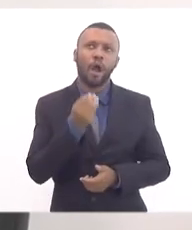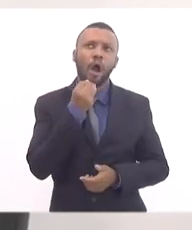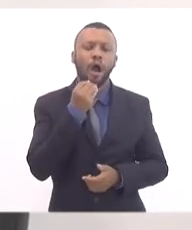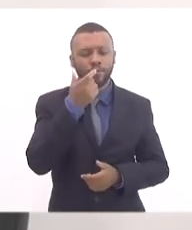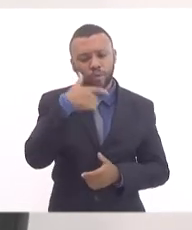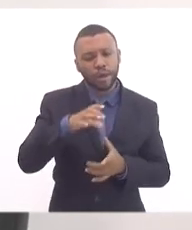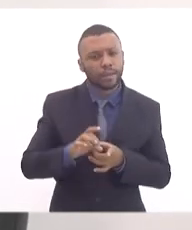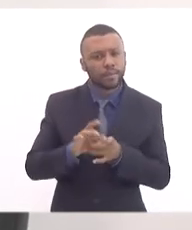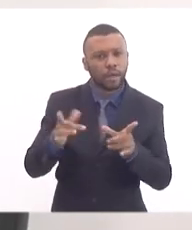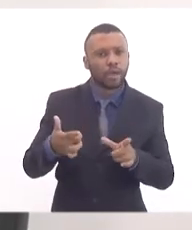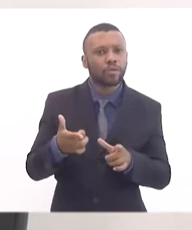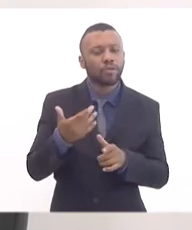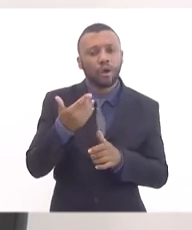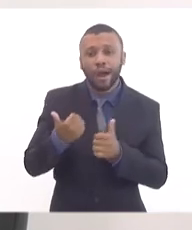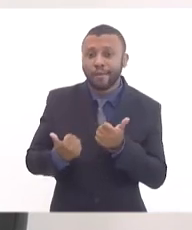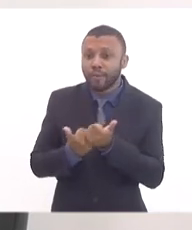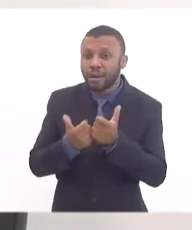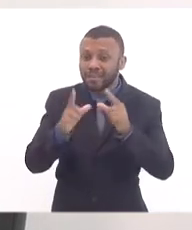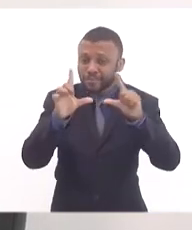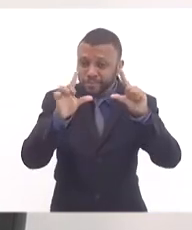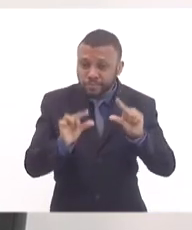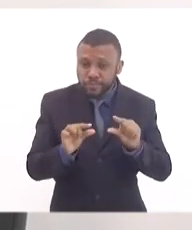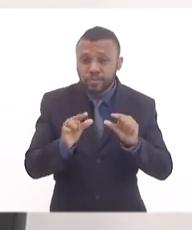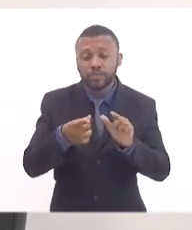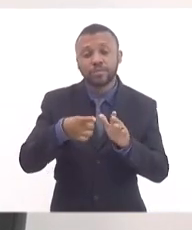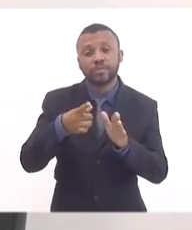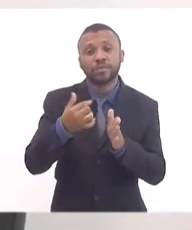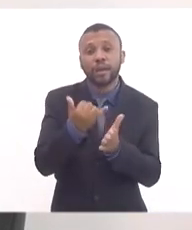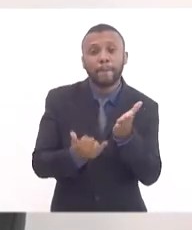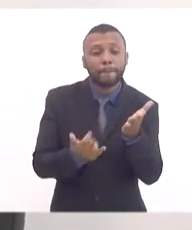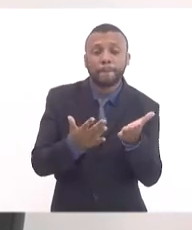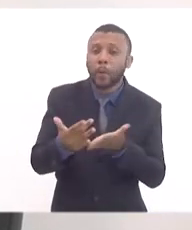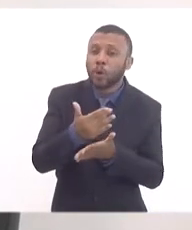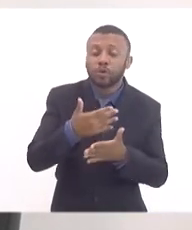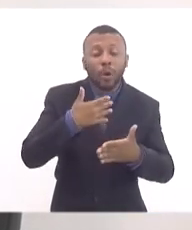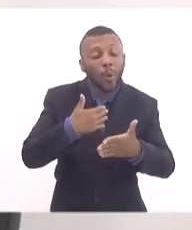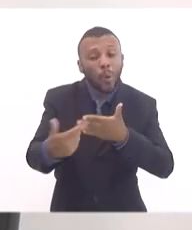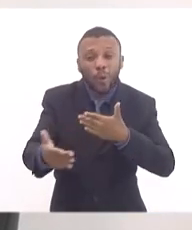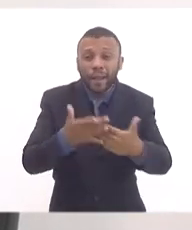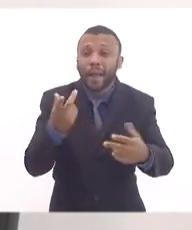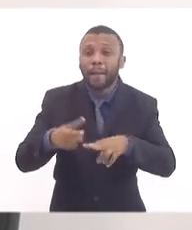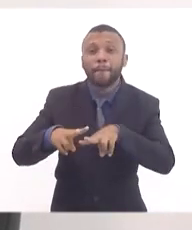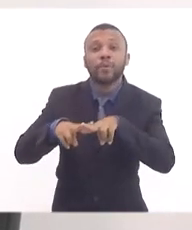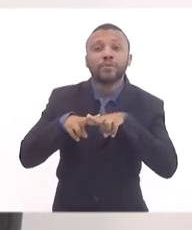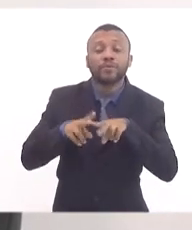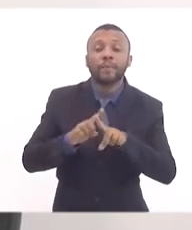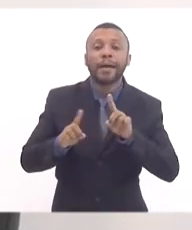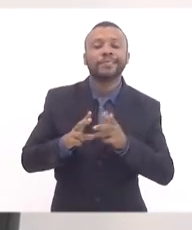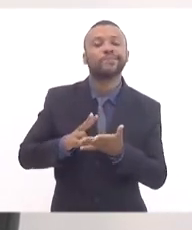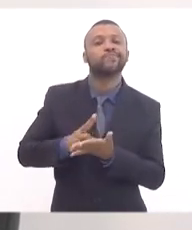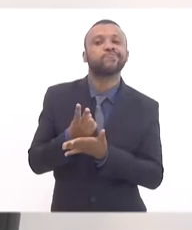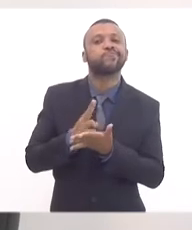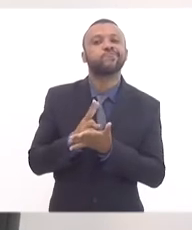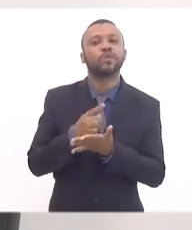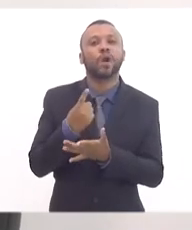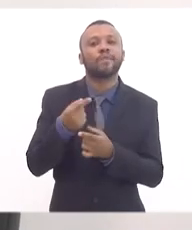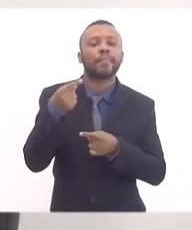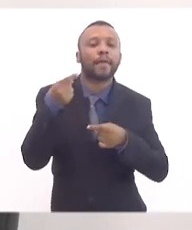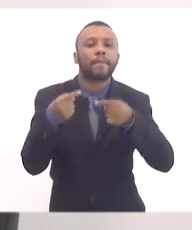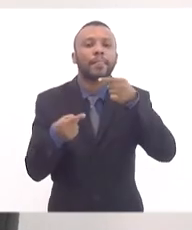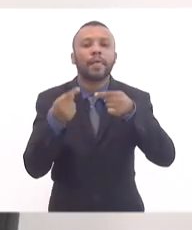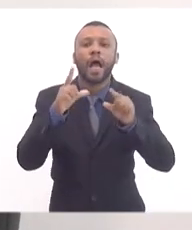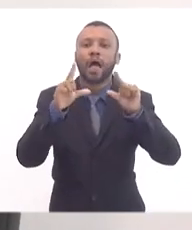liberar os a favor da redução de imposto a qualquer tempo pelo motivo que for para quem quer que seja mas me incomoda um pouco a gente só ficar debatendo